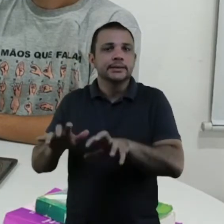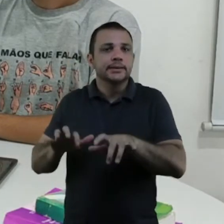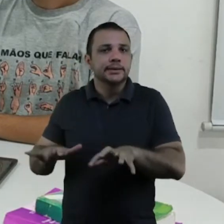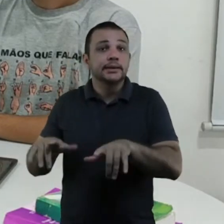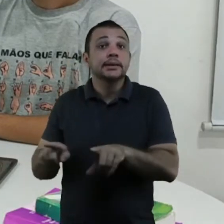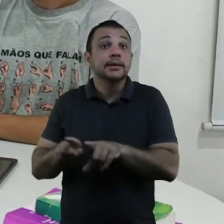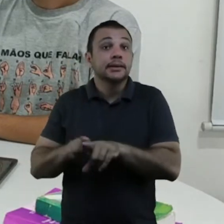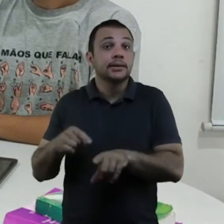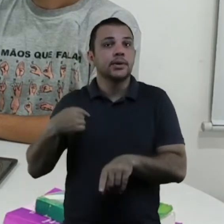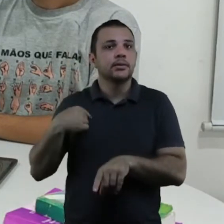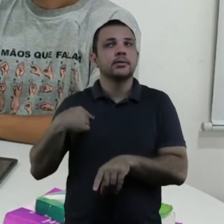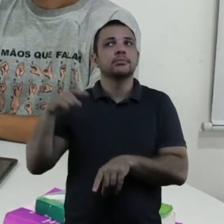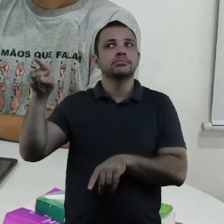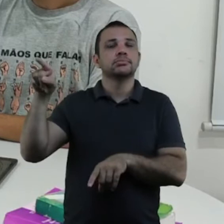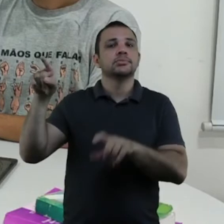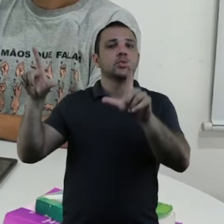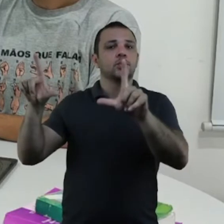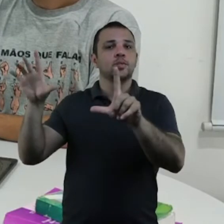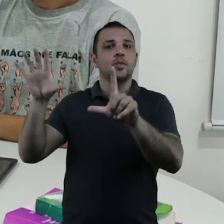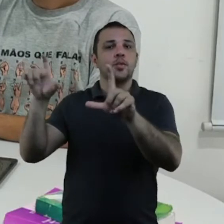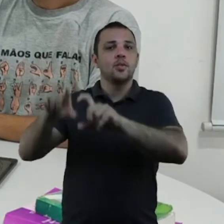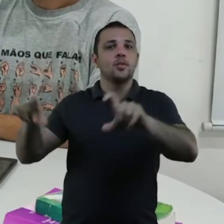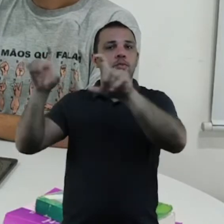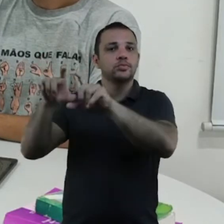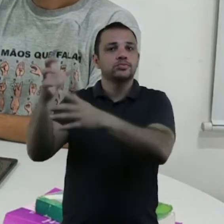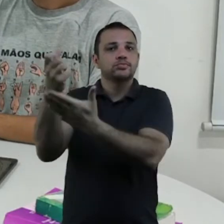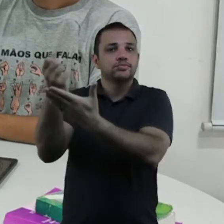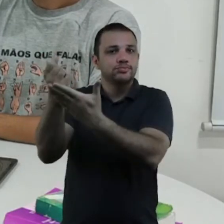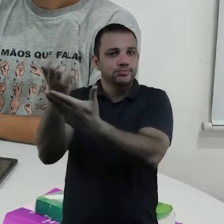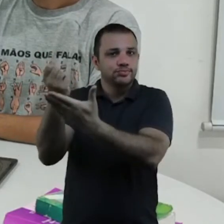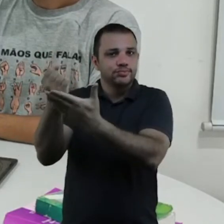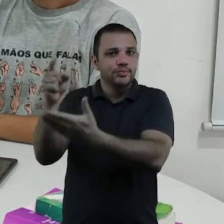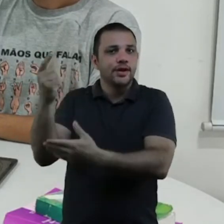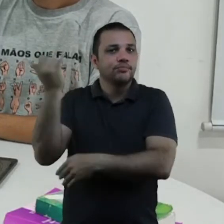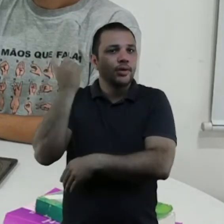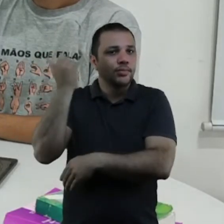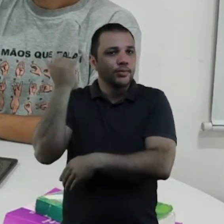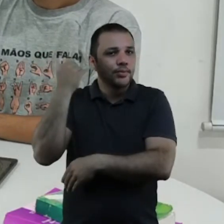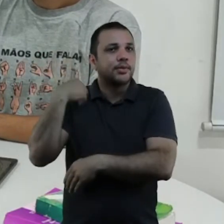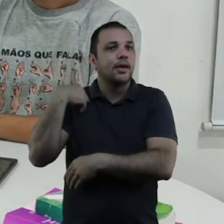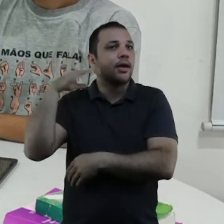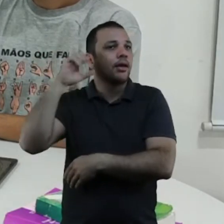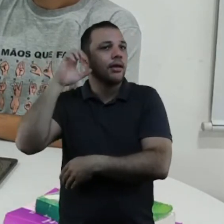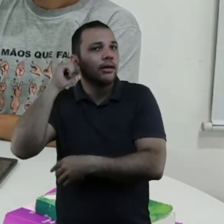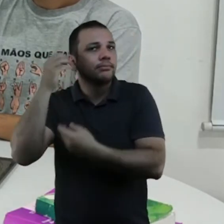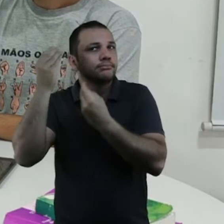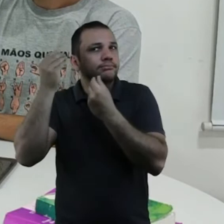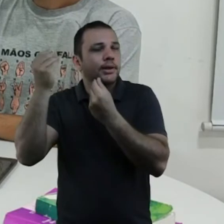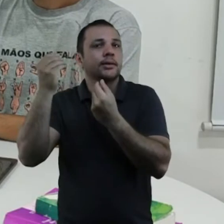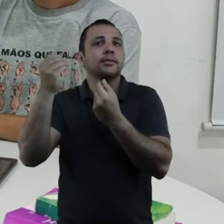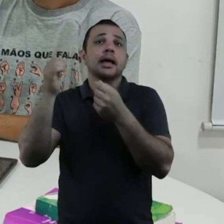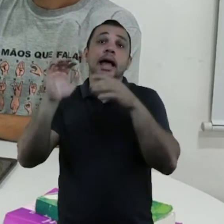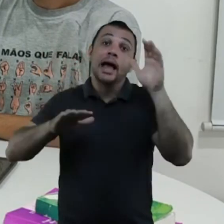também na nossa apuração auditiva em relação ao leitor de tela, porque às vezes pode ter alguma confusão entre M,